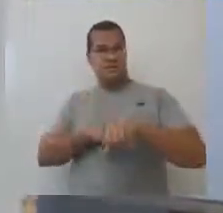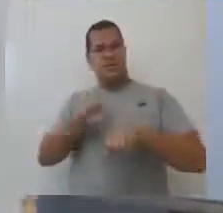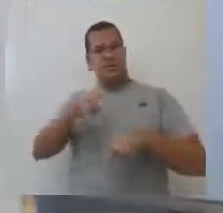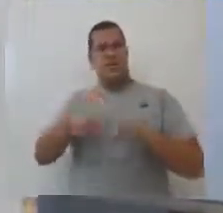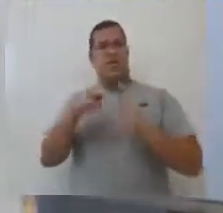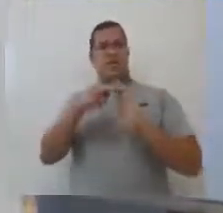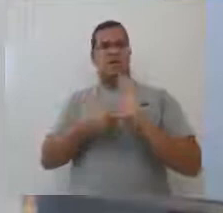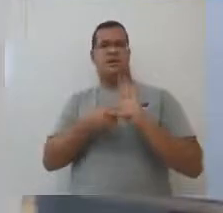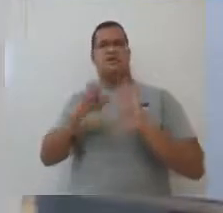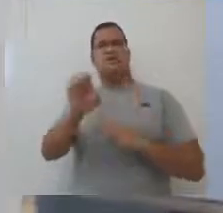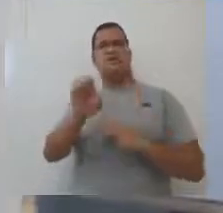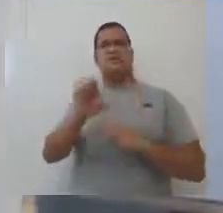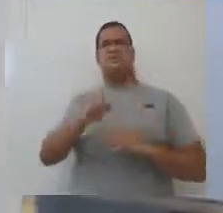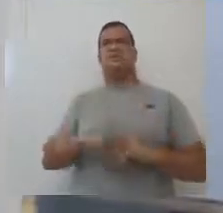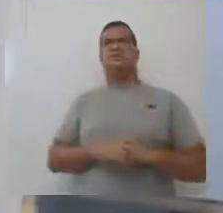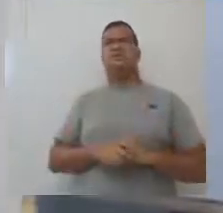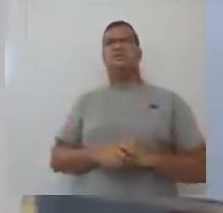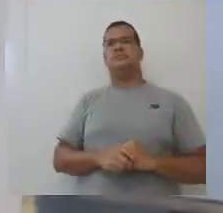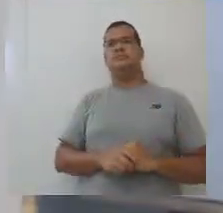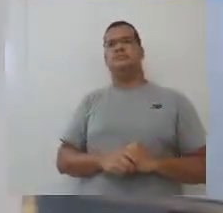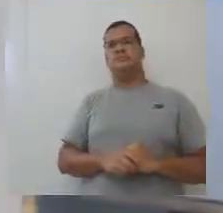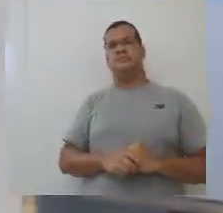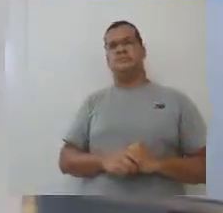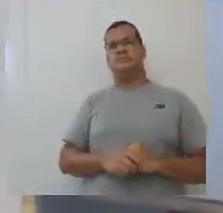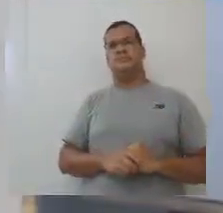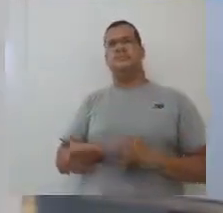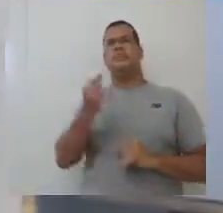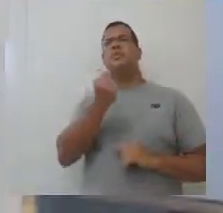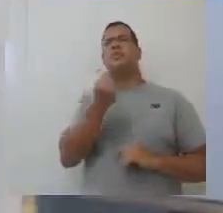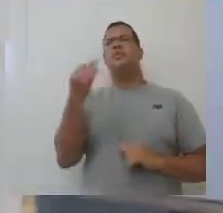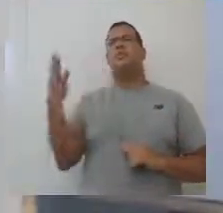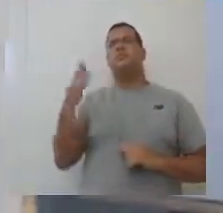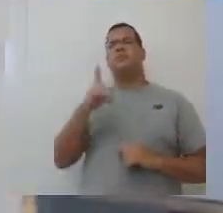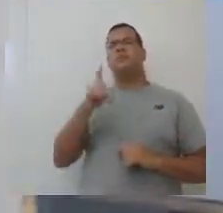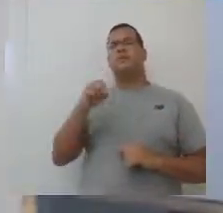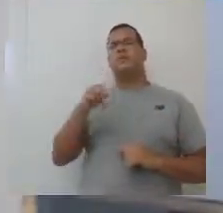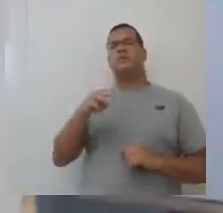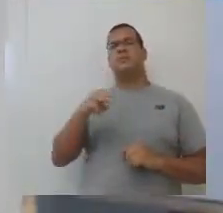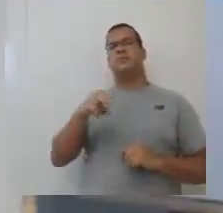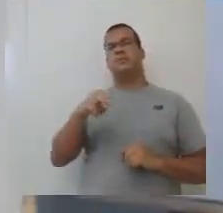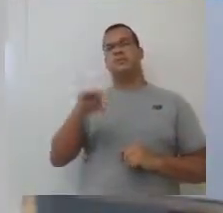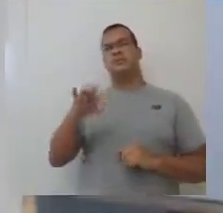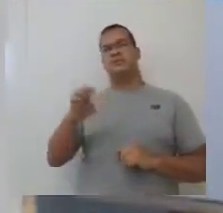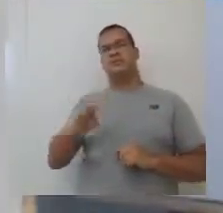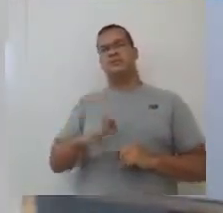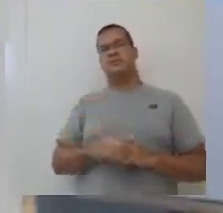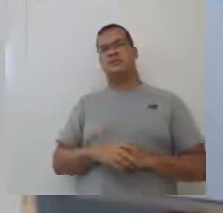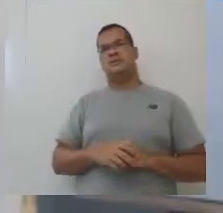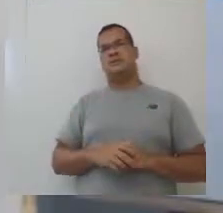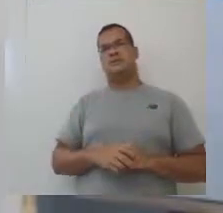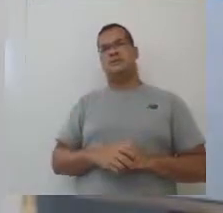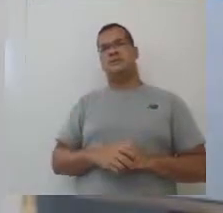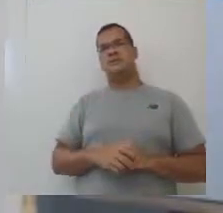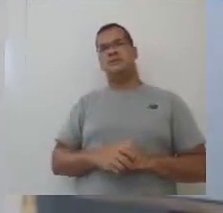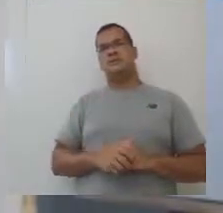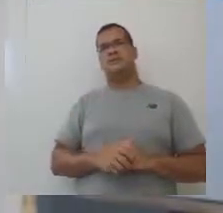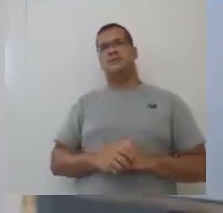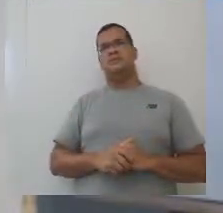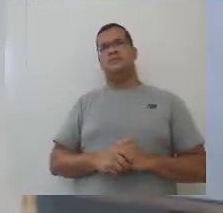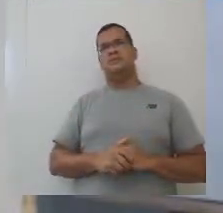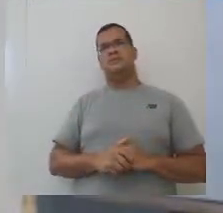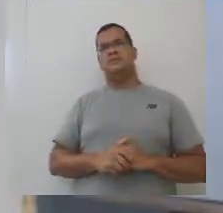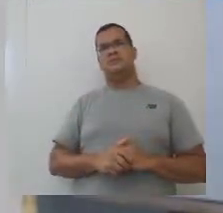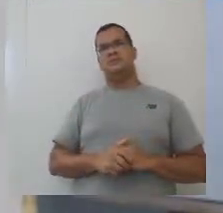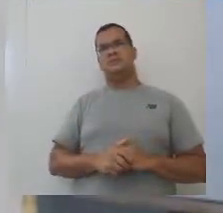I. Ó, homozigótica dominante. Quantas vezes apareceu aqui homozigótica dominante? Uma vez. Então aqui,